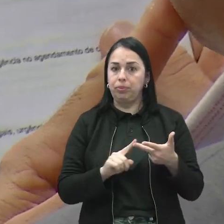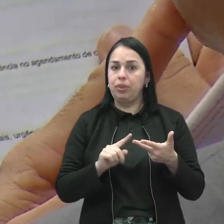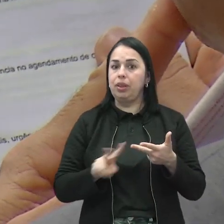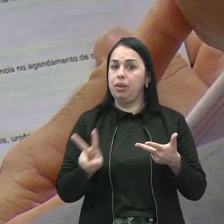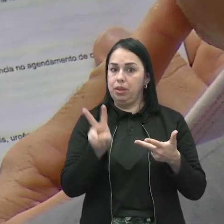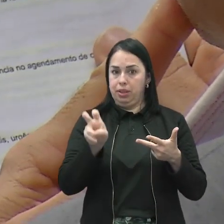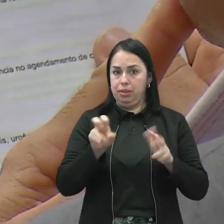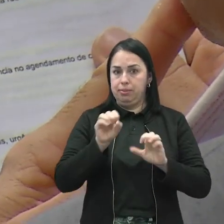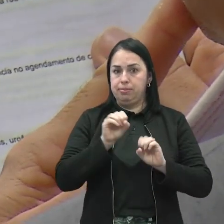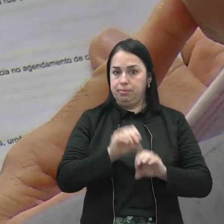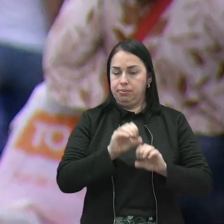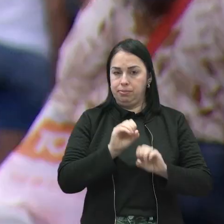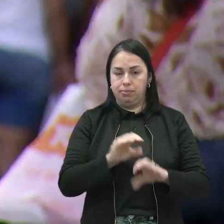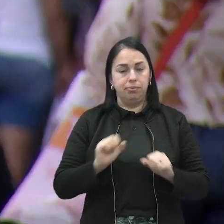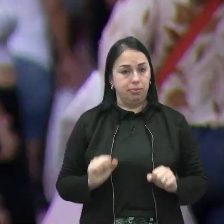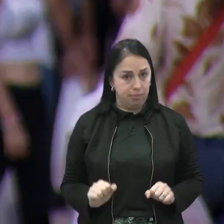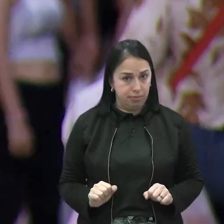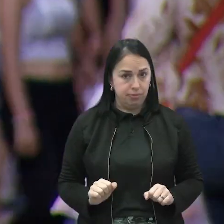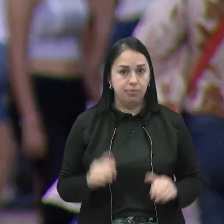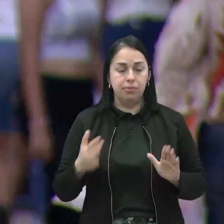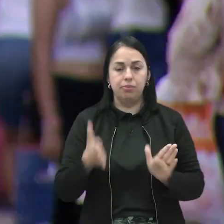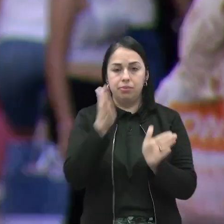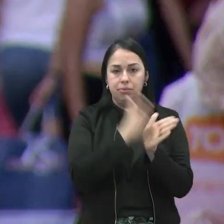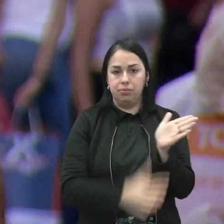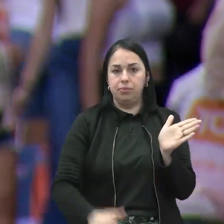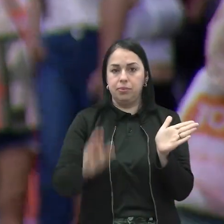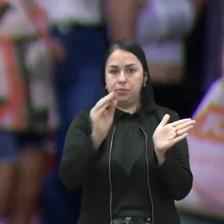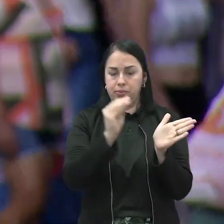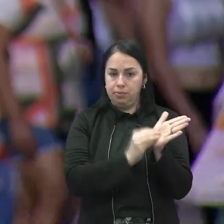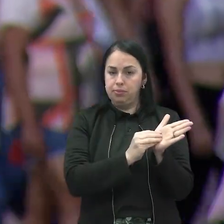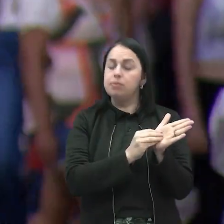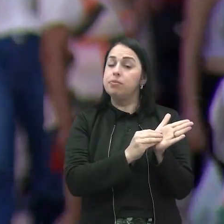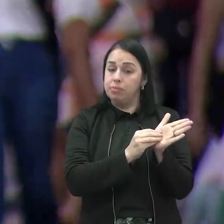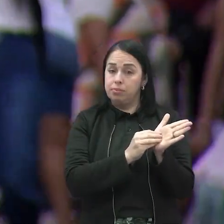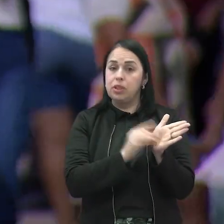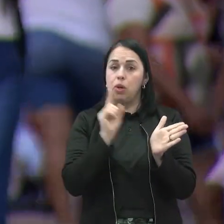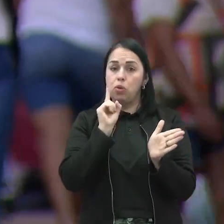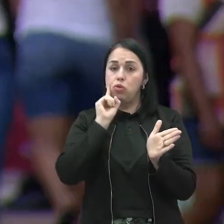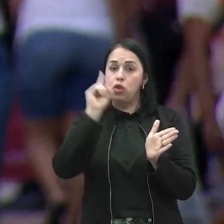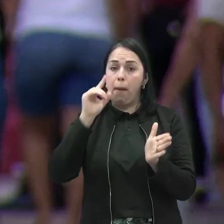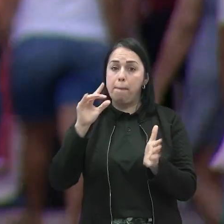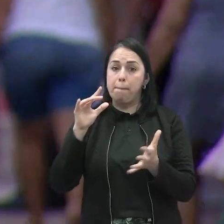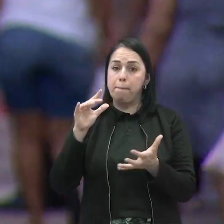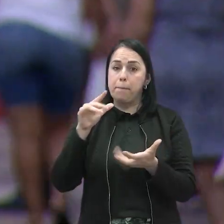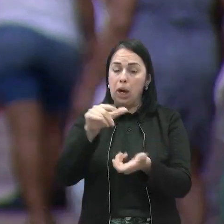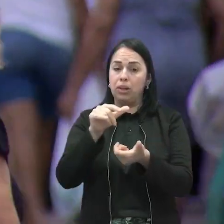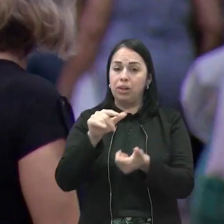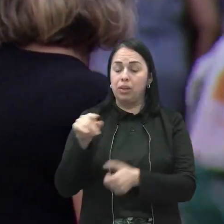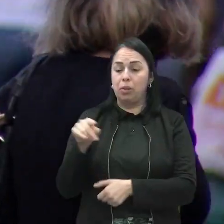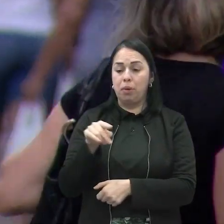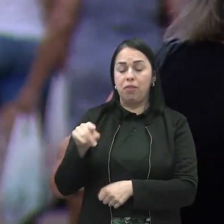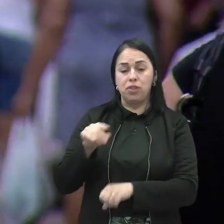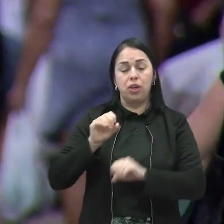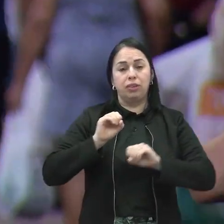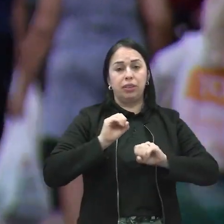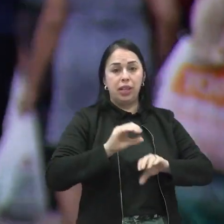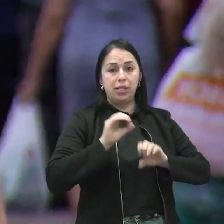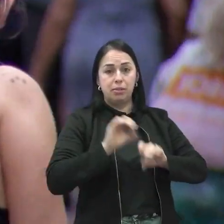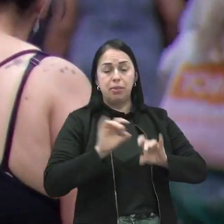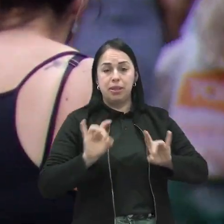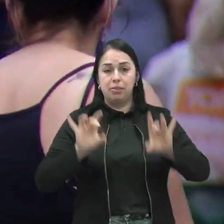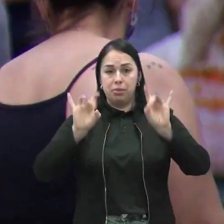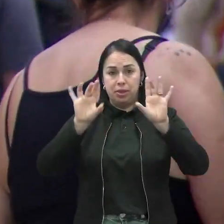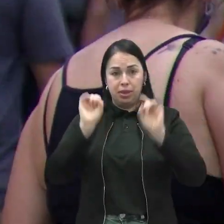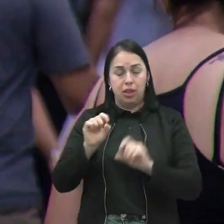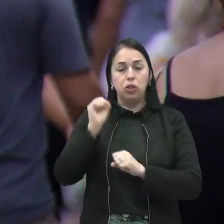educação, outro projeto aprovado inclui no calendário oficial de eventos da cidade o Dia Mundial do Educador Especial, que